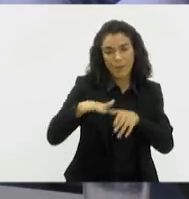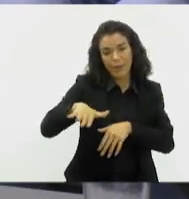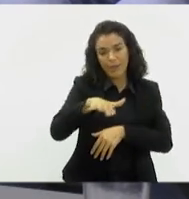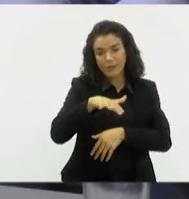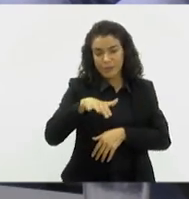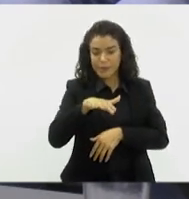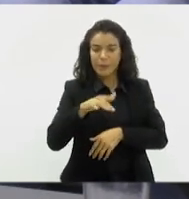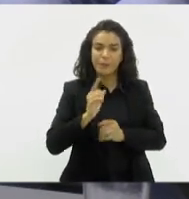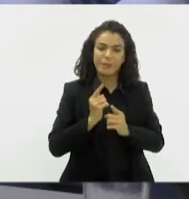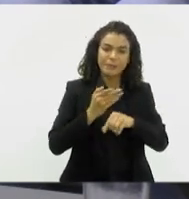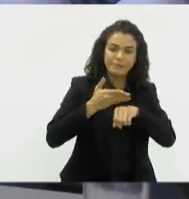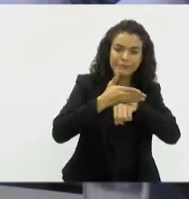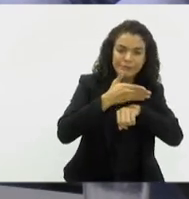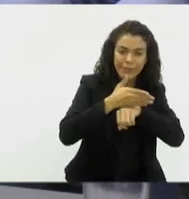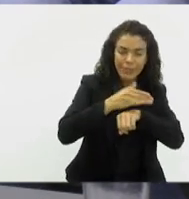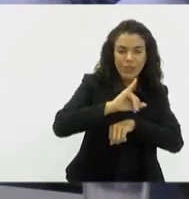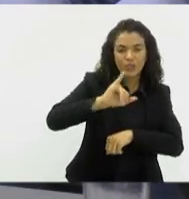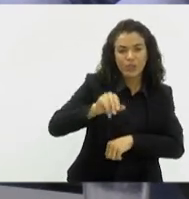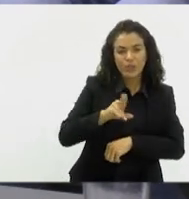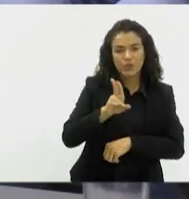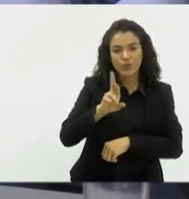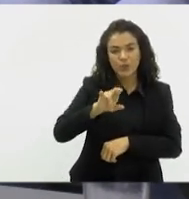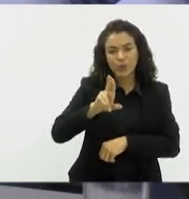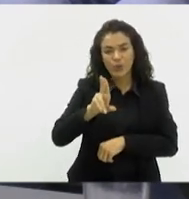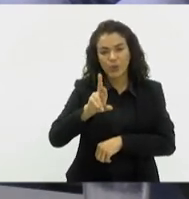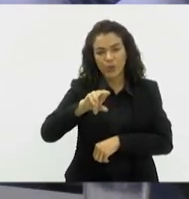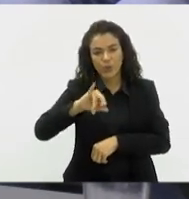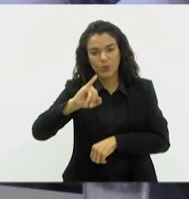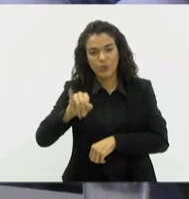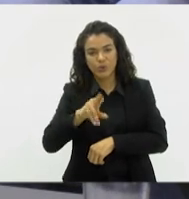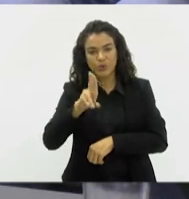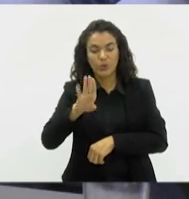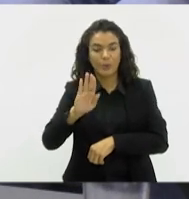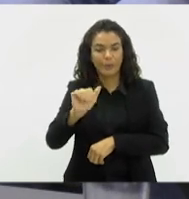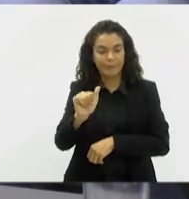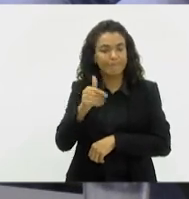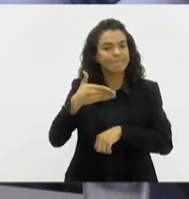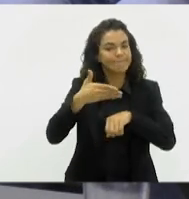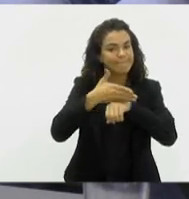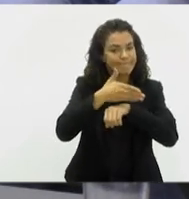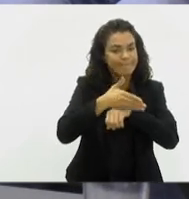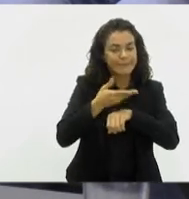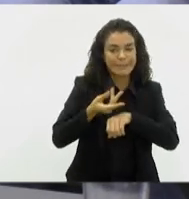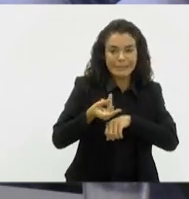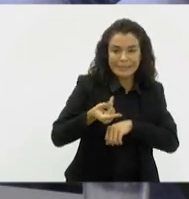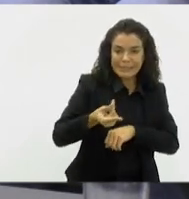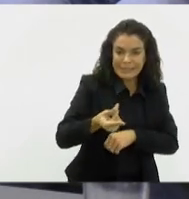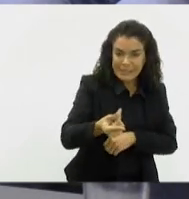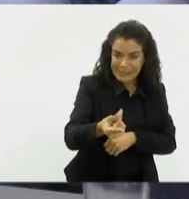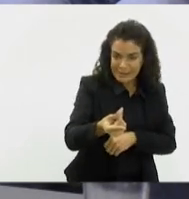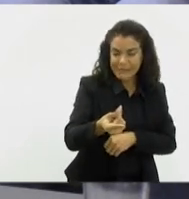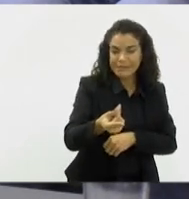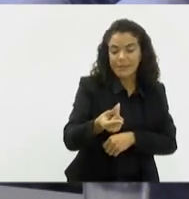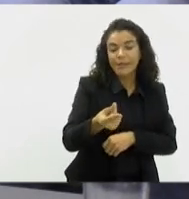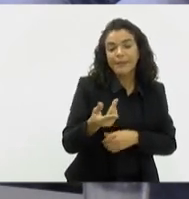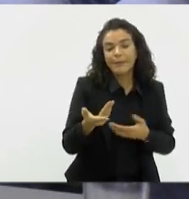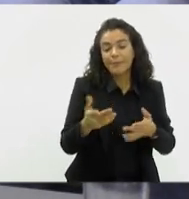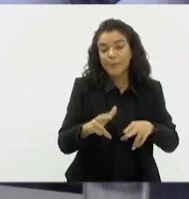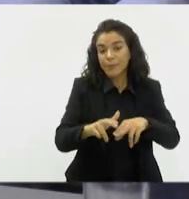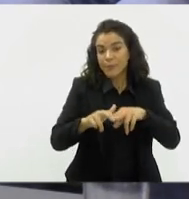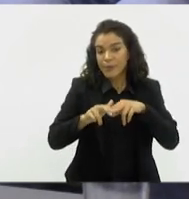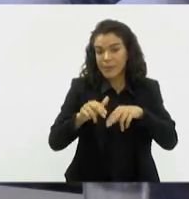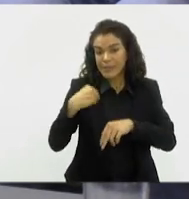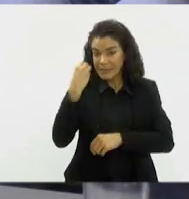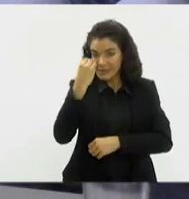no Hospital Psiquiátrico de Jurujuba, eu faço assistência a pessoas que estão internadas de longa permanência, e com isso, essa